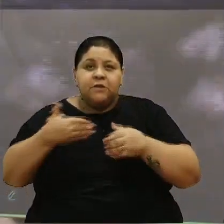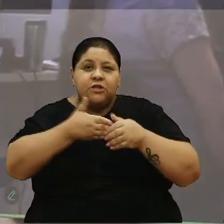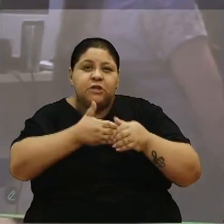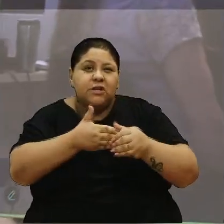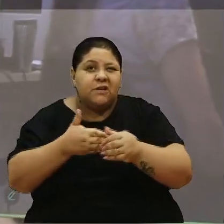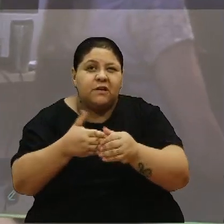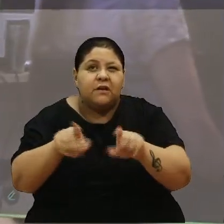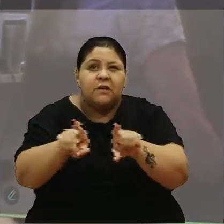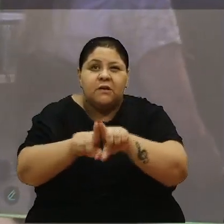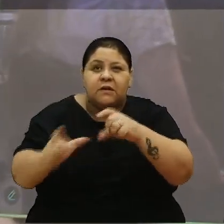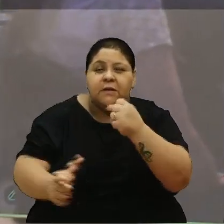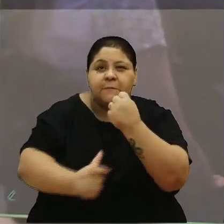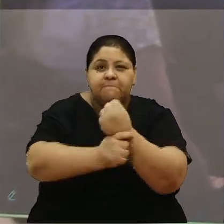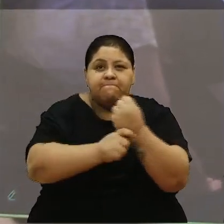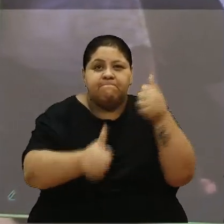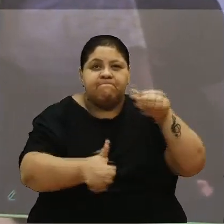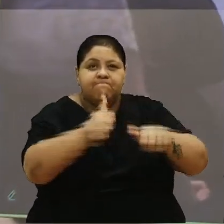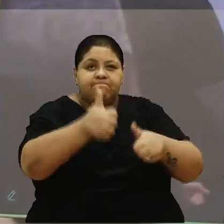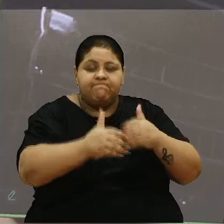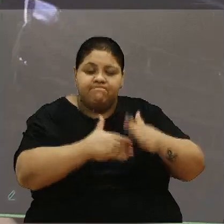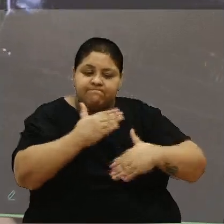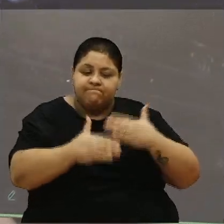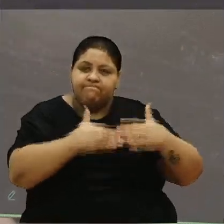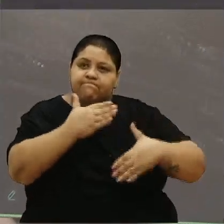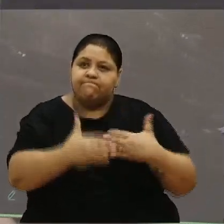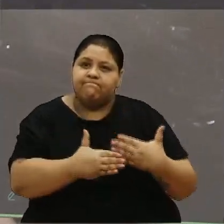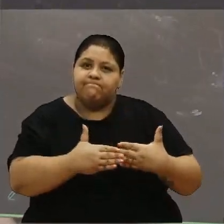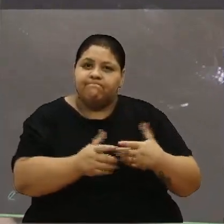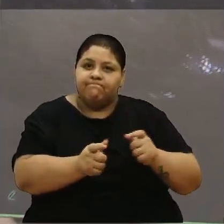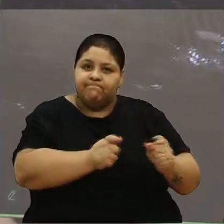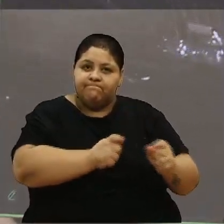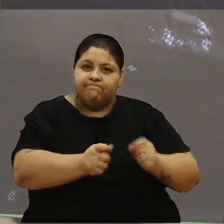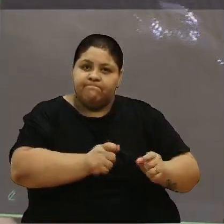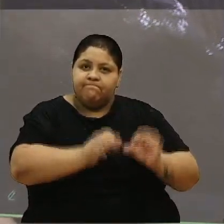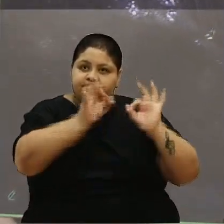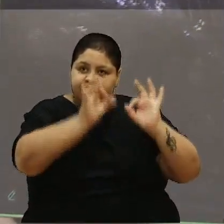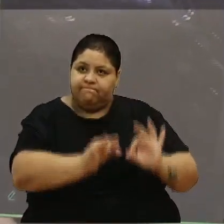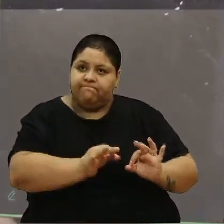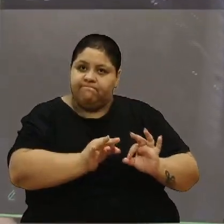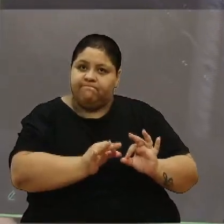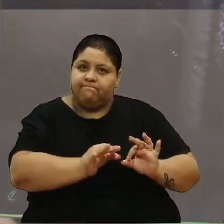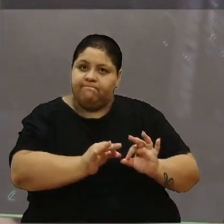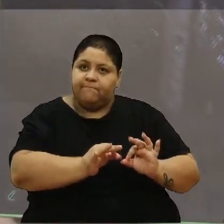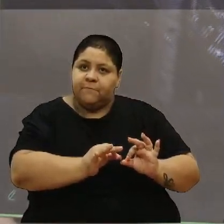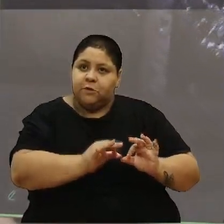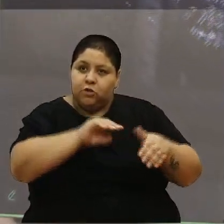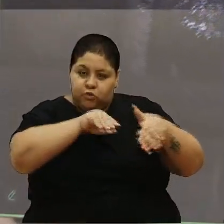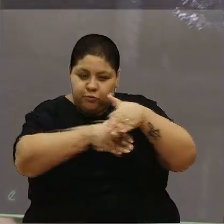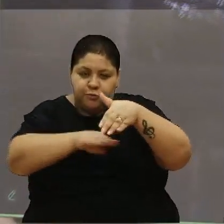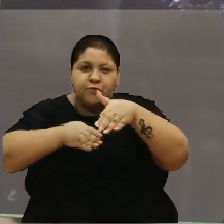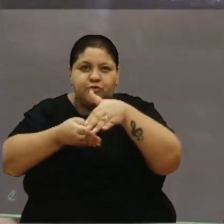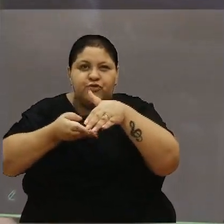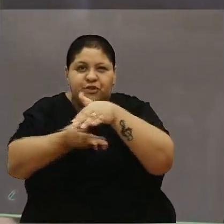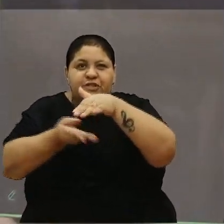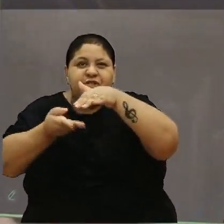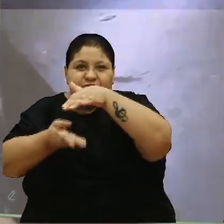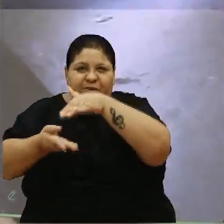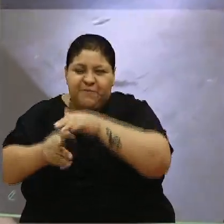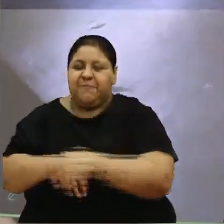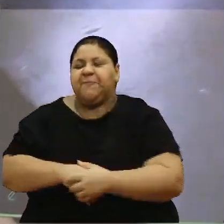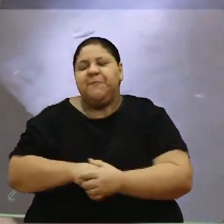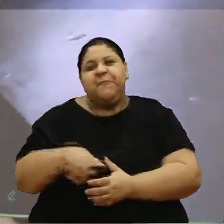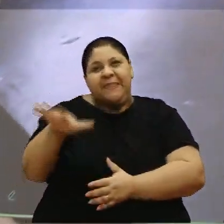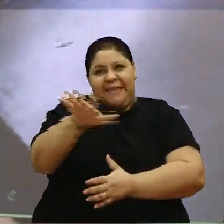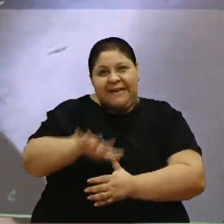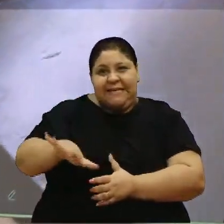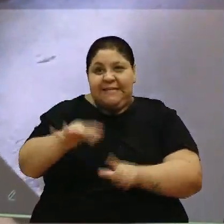que garante qualidade nos processos e um controle eficiente dos estoques. Na área de